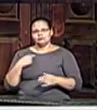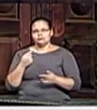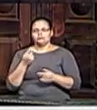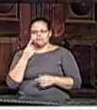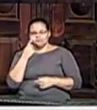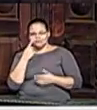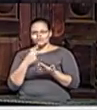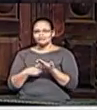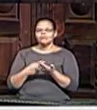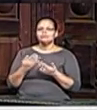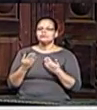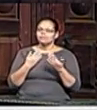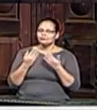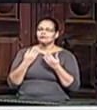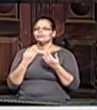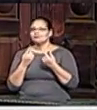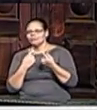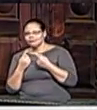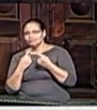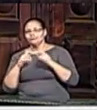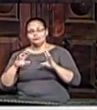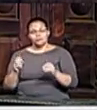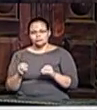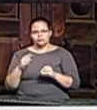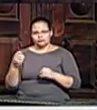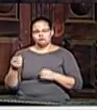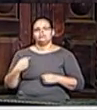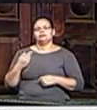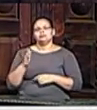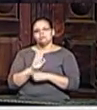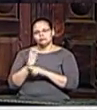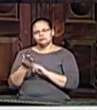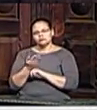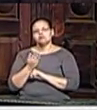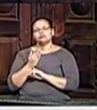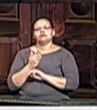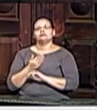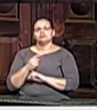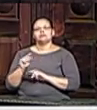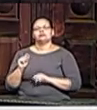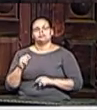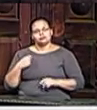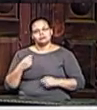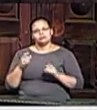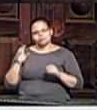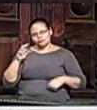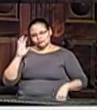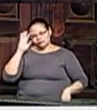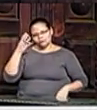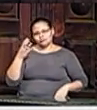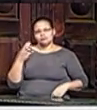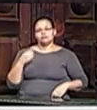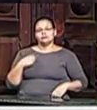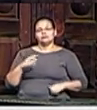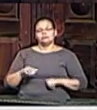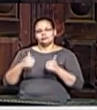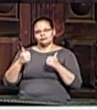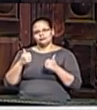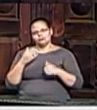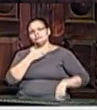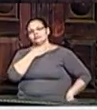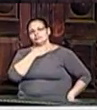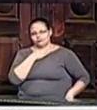com ética, com responsabilidade e com seriedade. Se não é desta forma que se administra